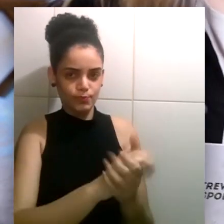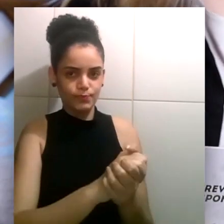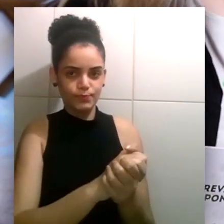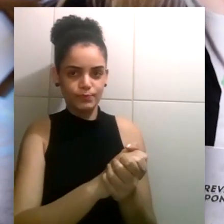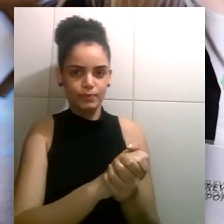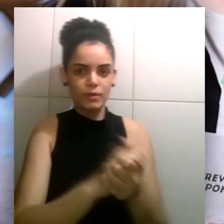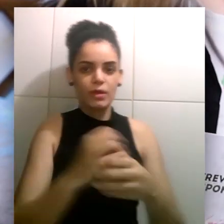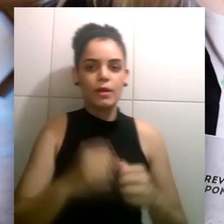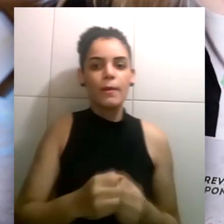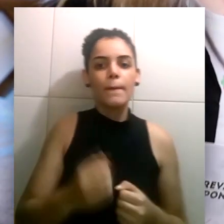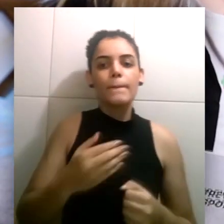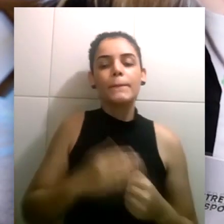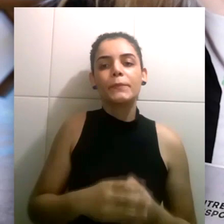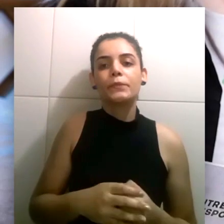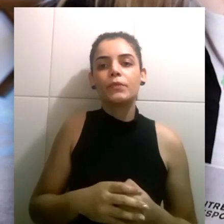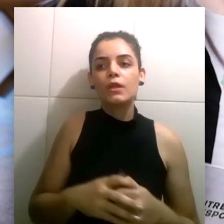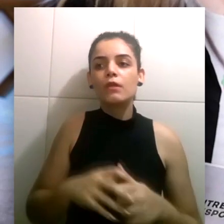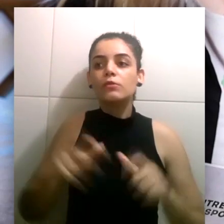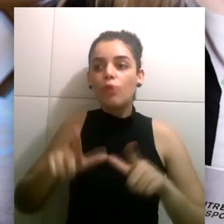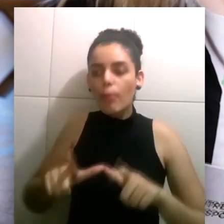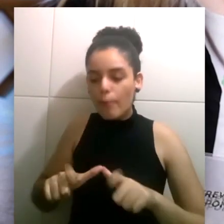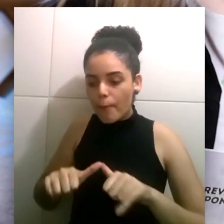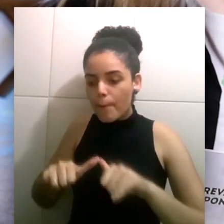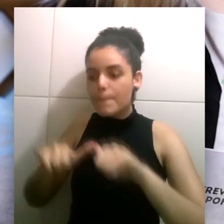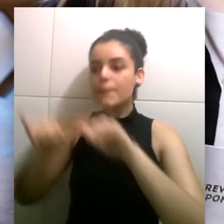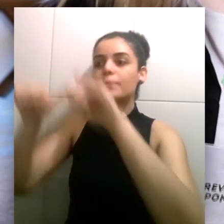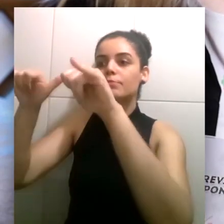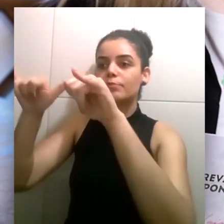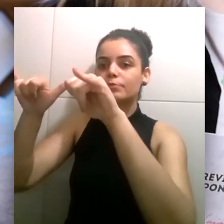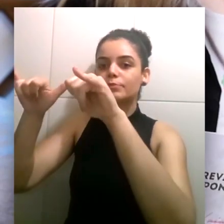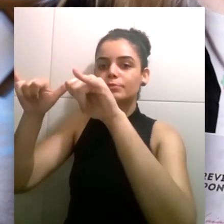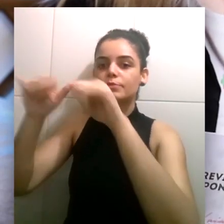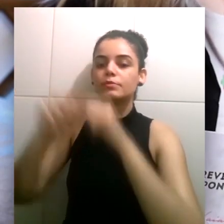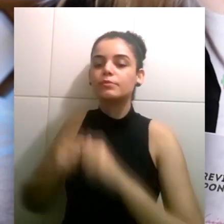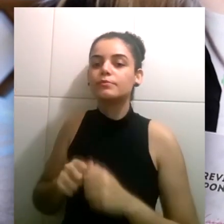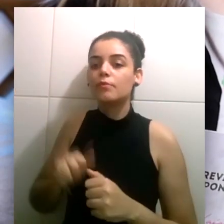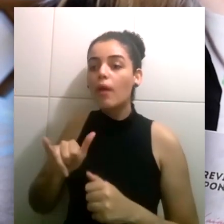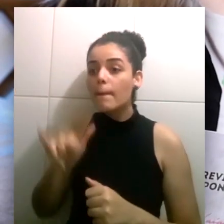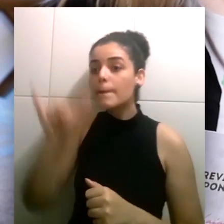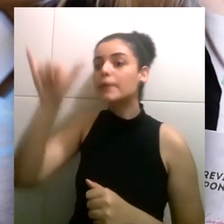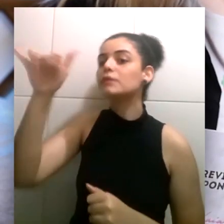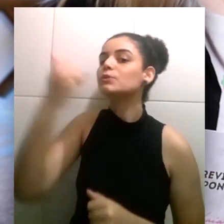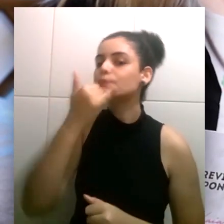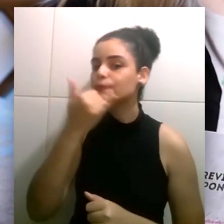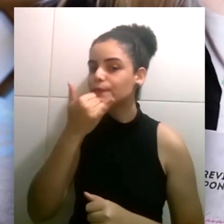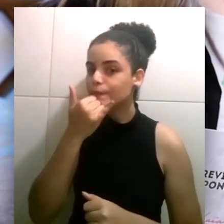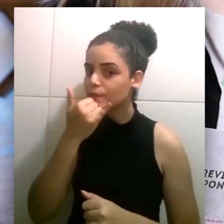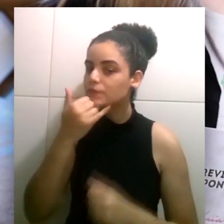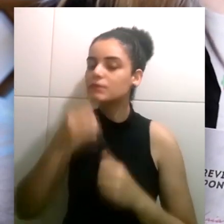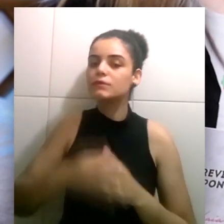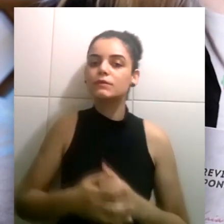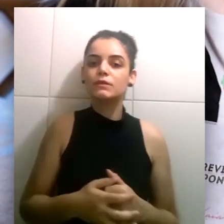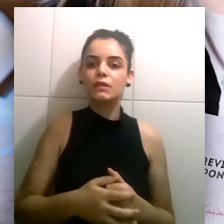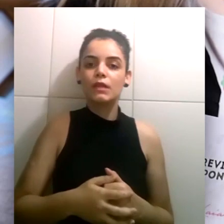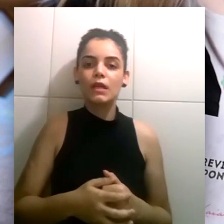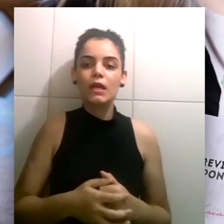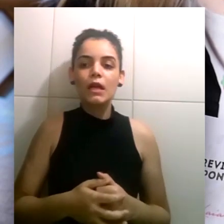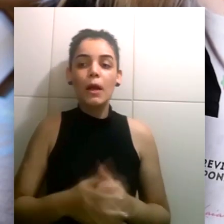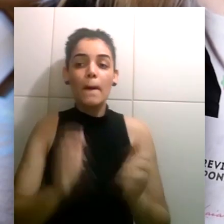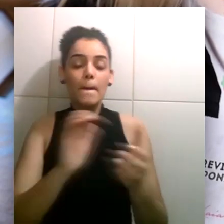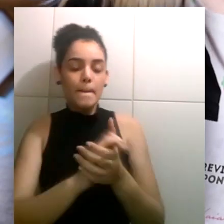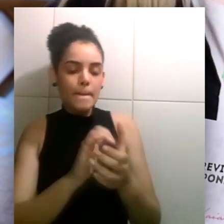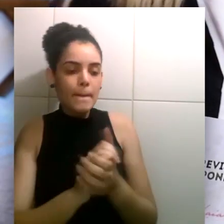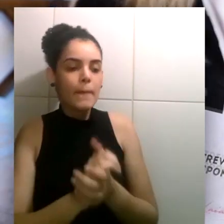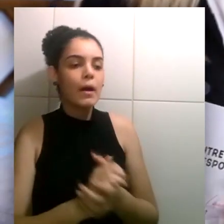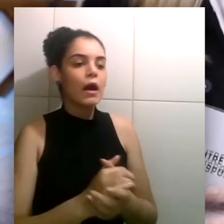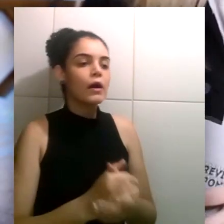Ele já tinha ido pra Vancouver, porque como ele é piloto, ele já tinha estado lá algumas vezes. Mas nunca junto comigo. Aham. E quando ele foi comigo, nós visitamos as escolas